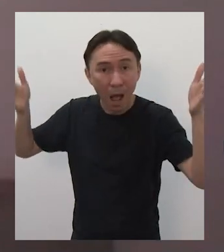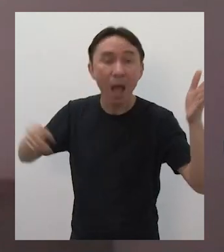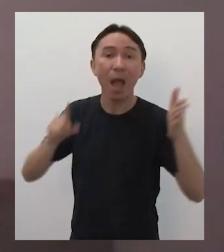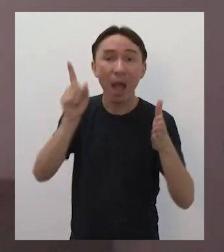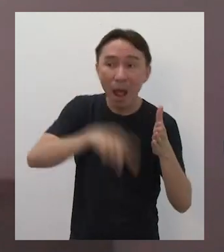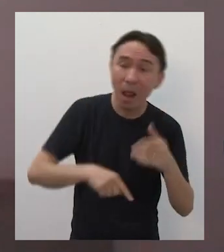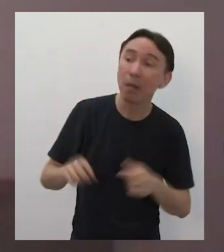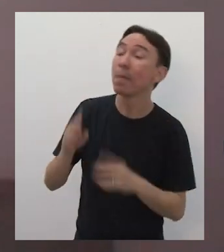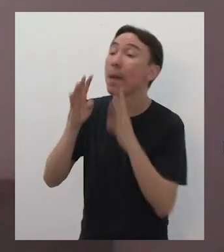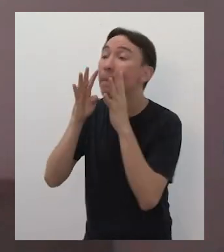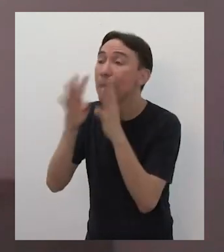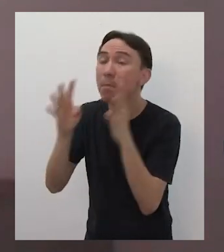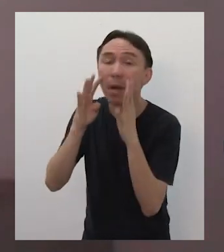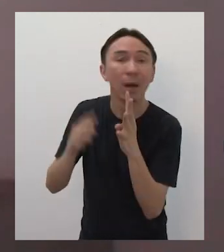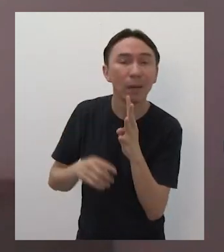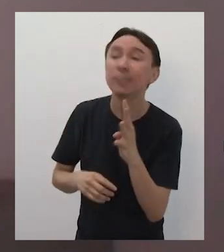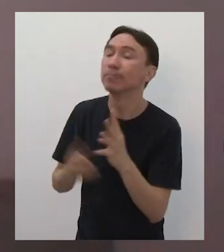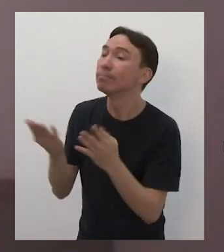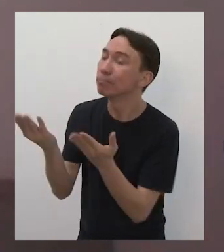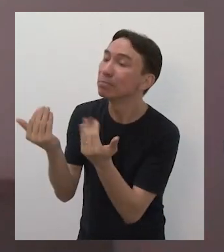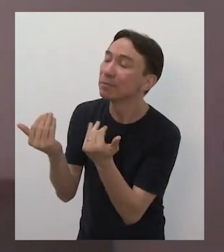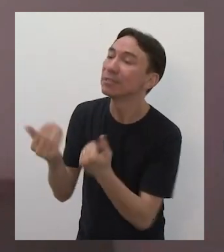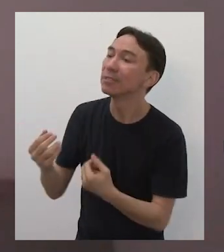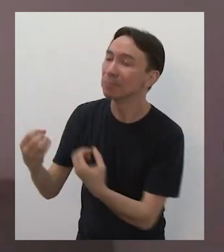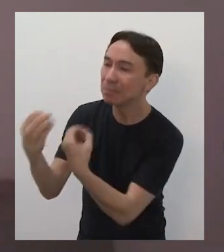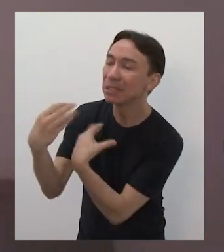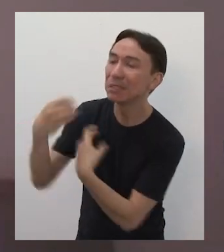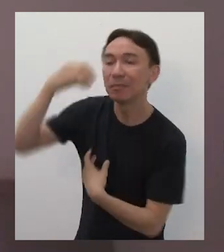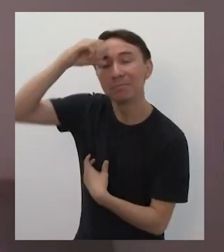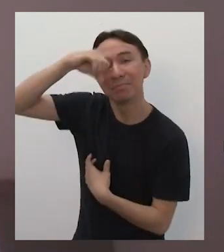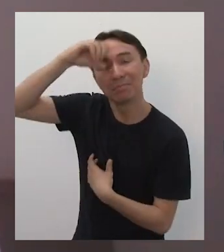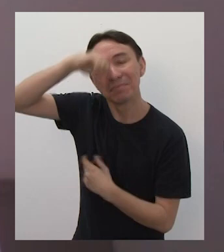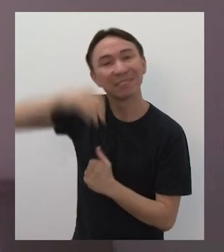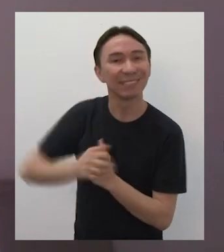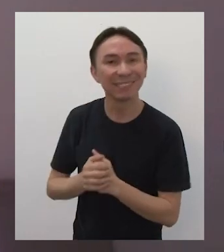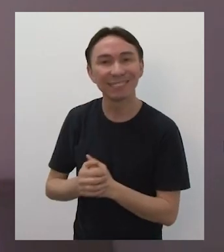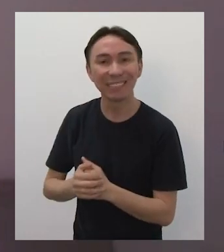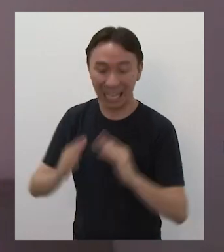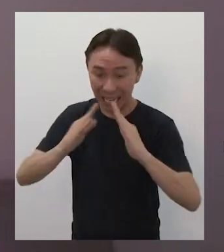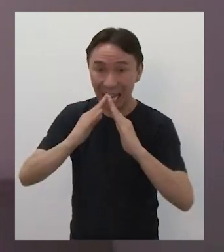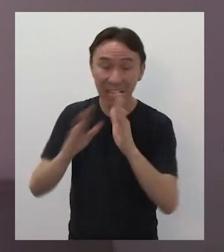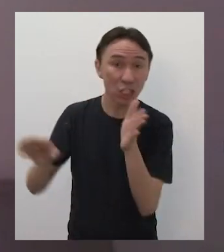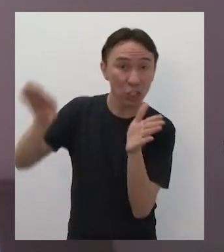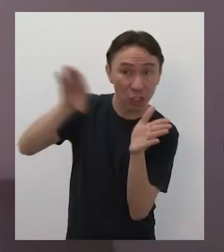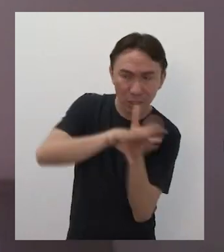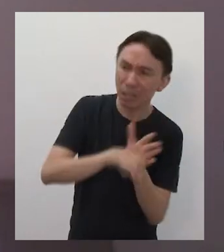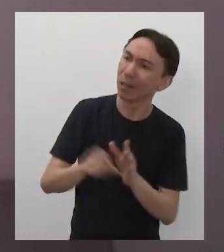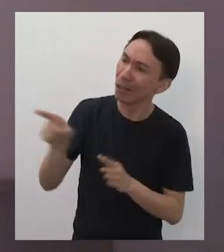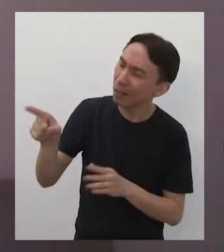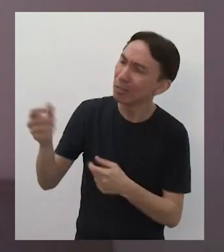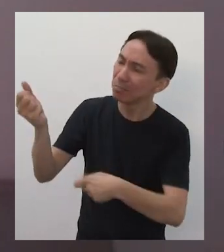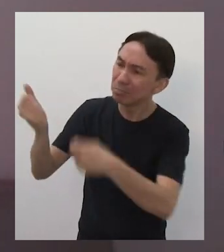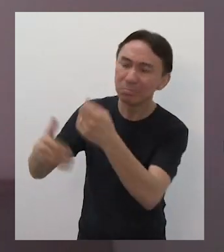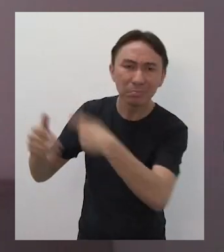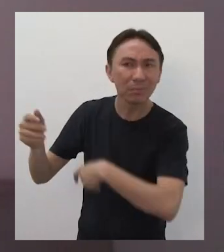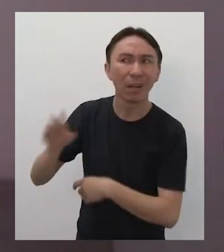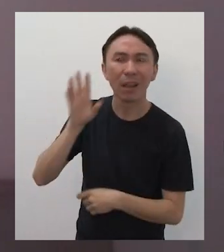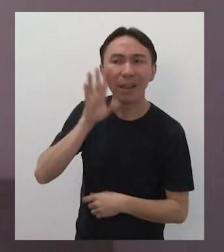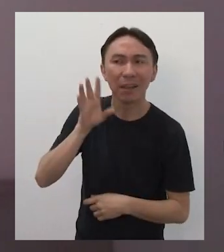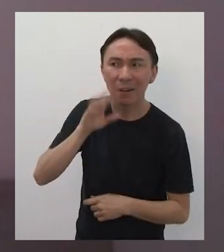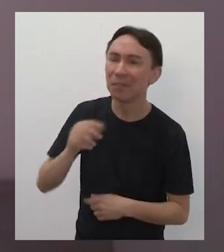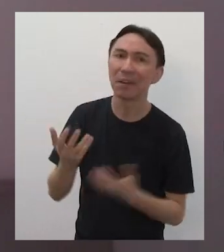aprender com o outro. É chegar em casa e falar assim, nossa, que legal isso que a pessoa falou, eu vou procurar saber mais sobre